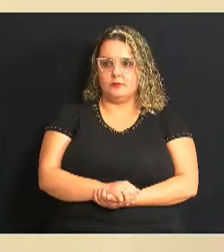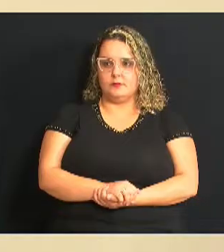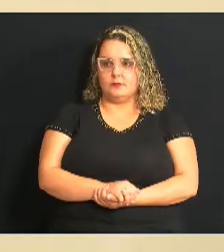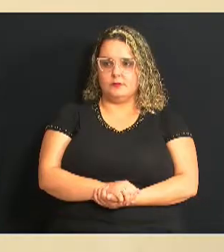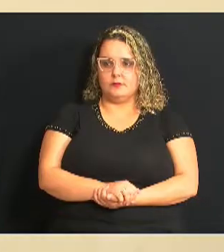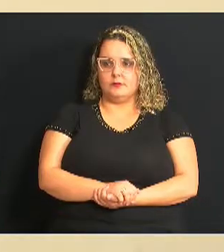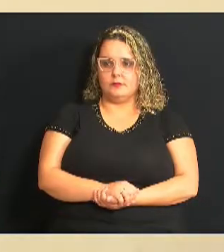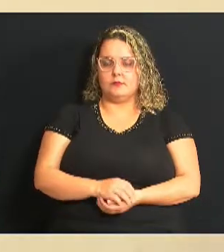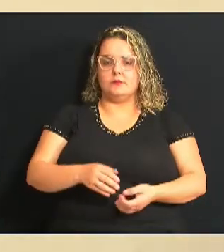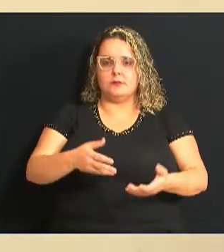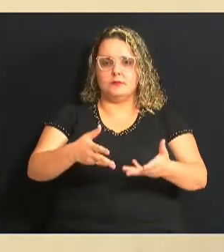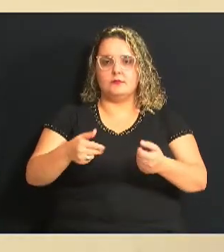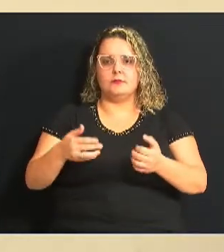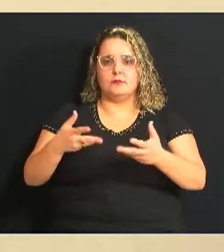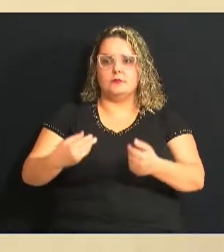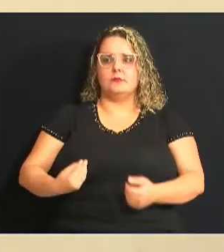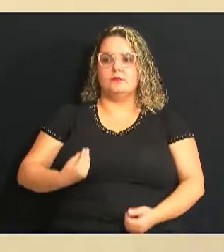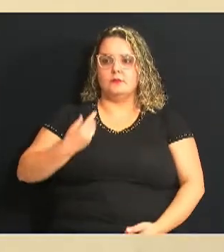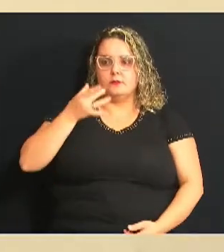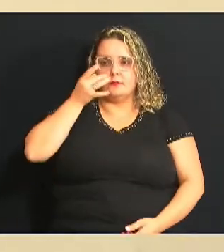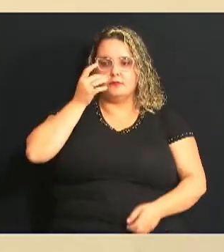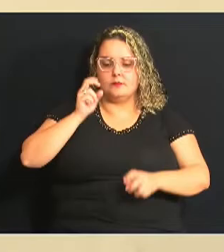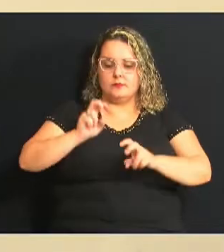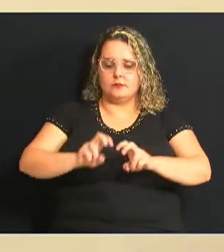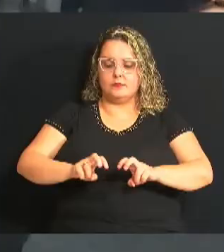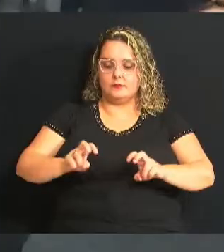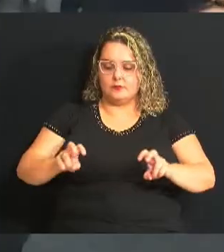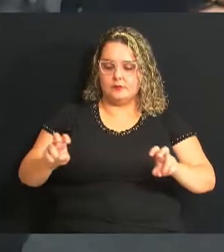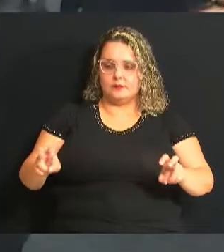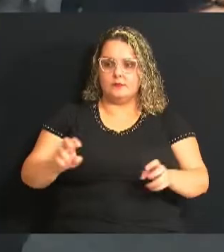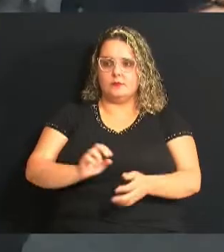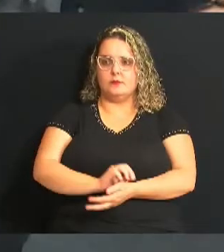Convidamos todos os presentes a tomarem assento.